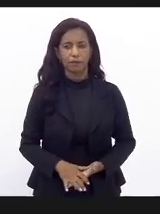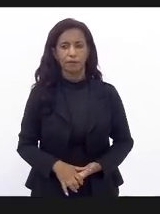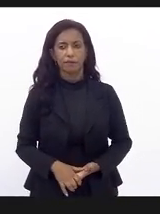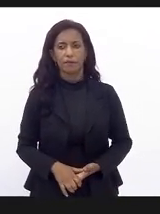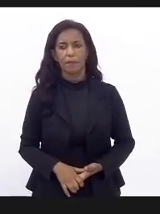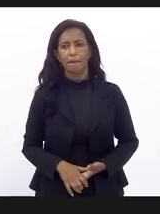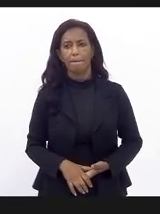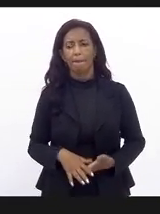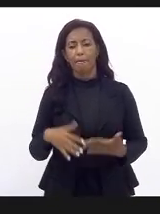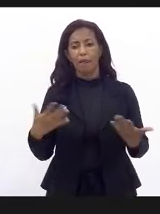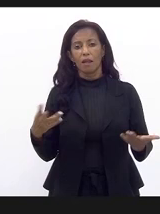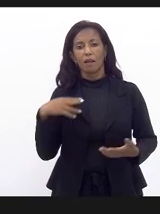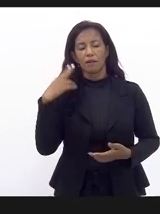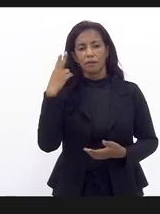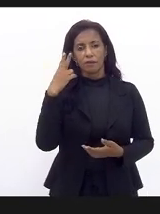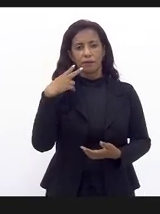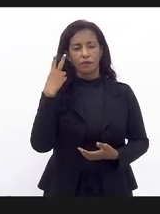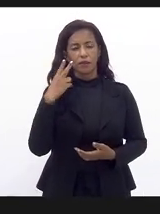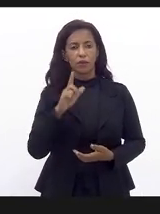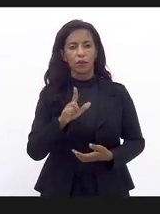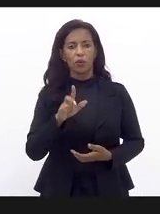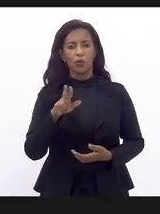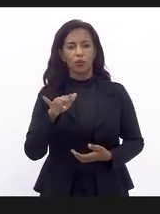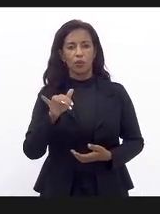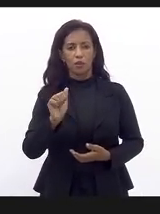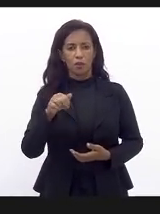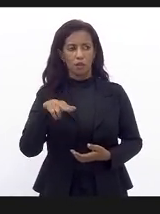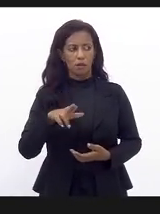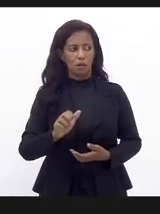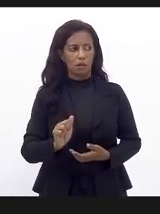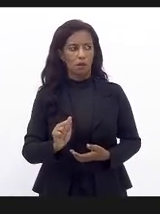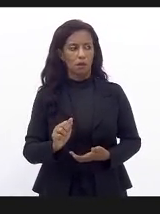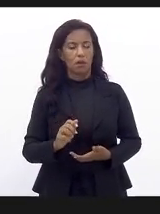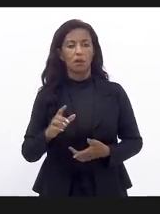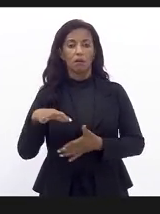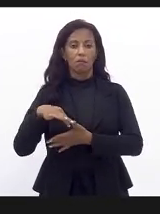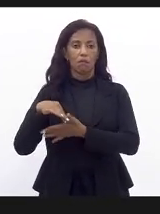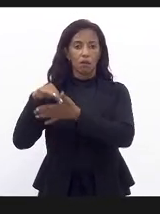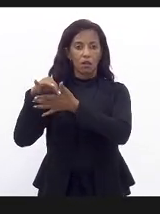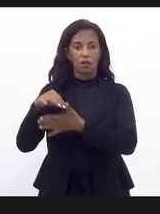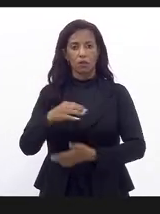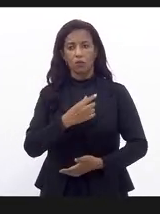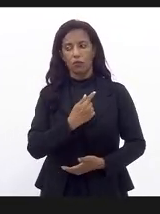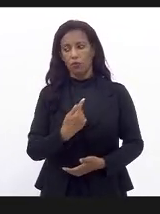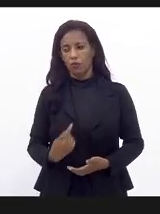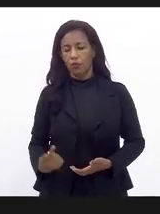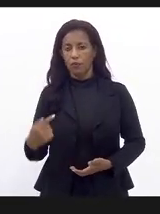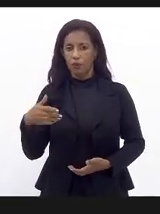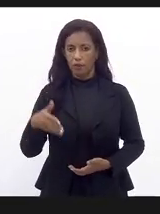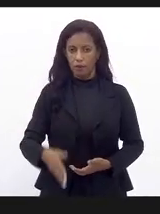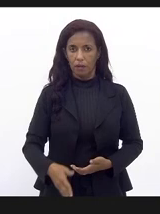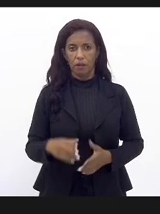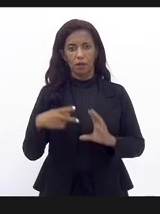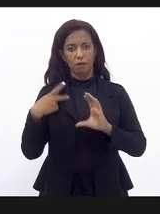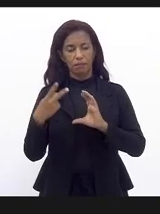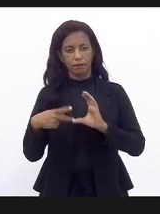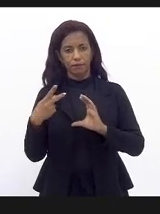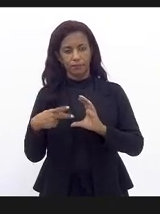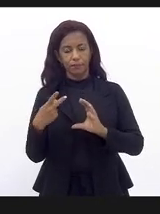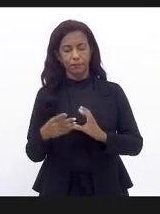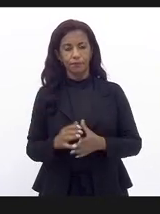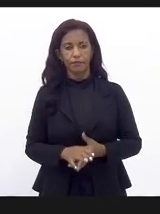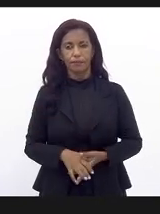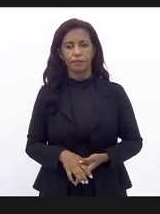e a vereadora Luciana Valverde, que é a líder do governo aqui na Câmara